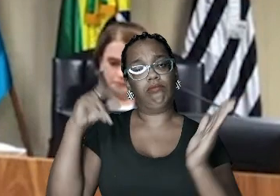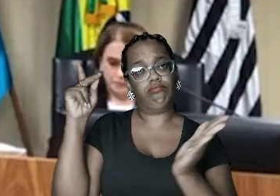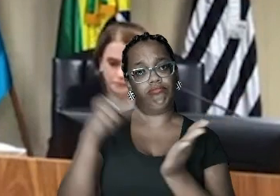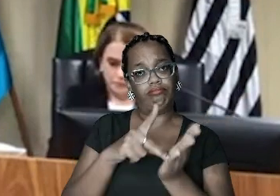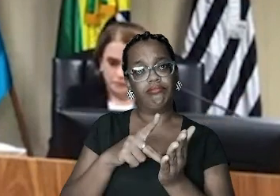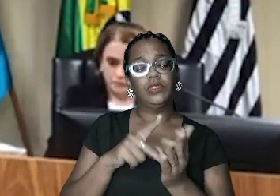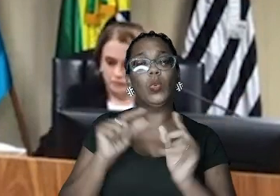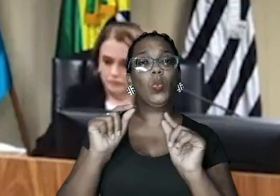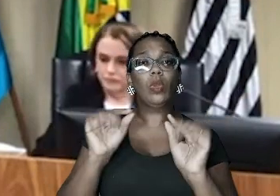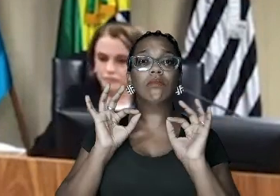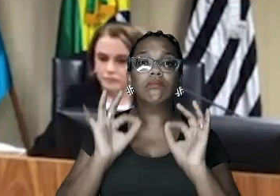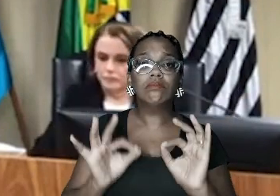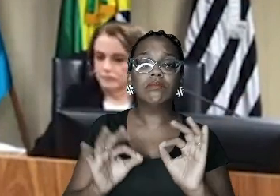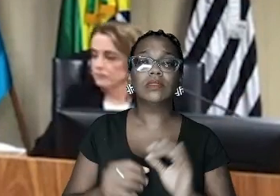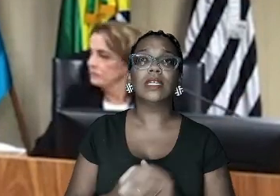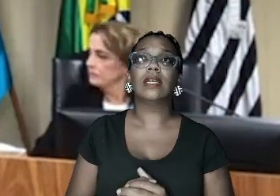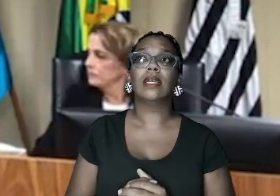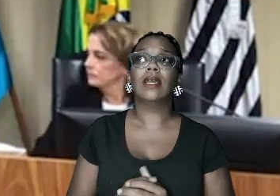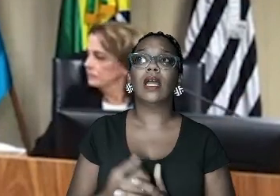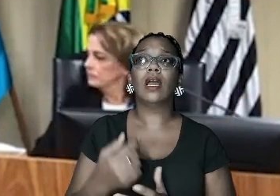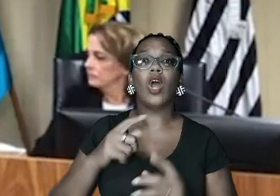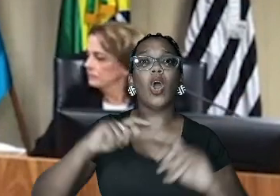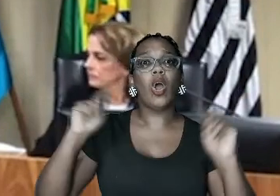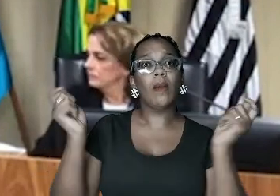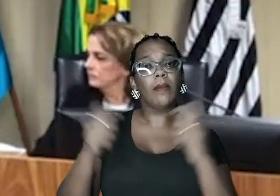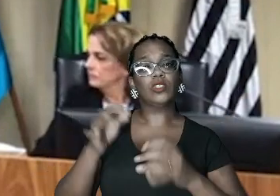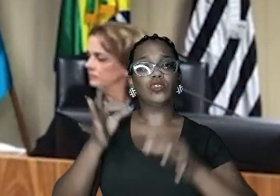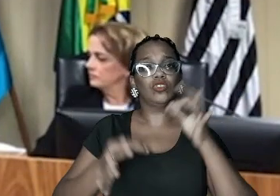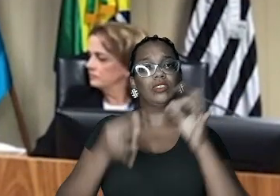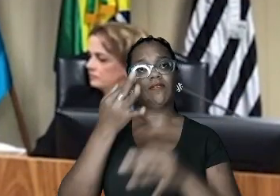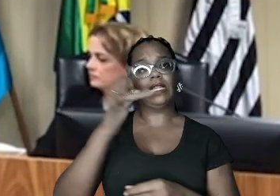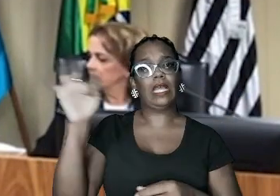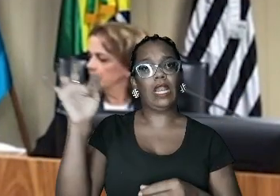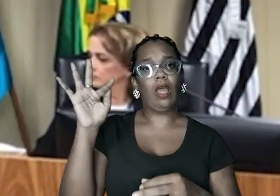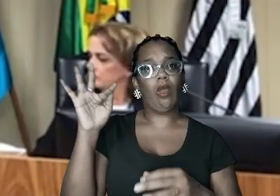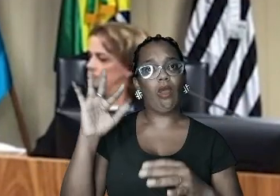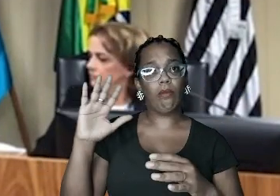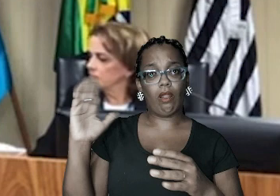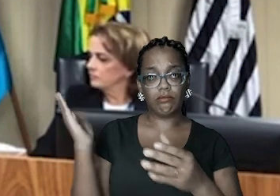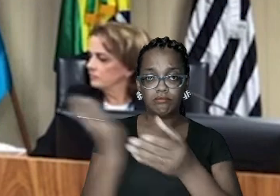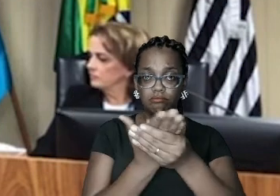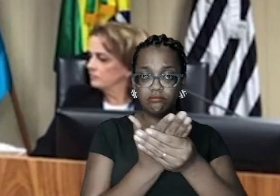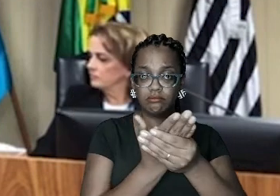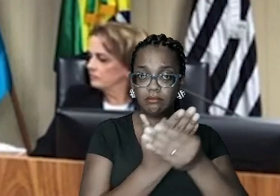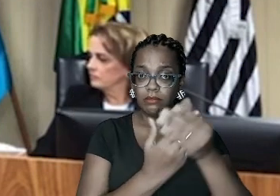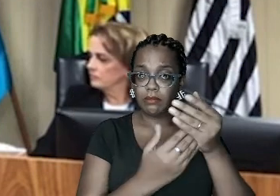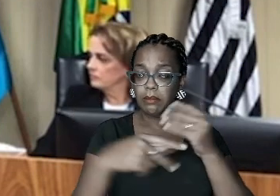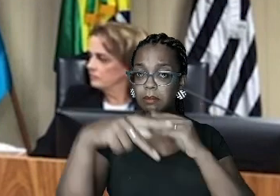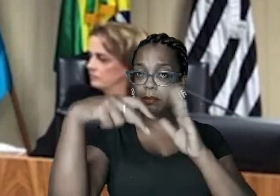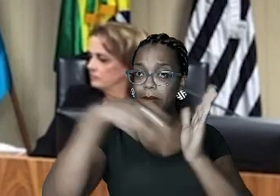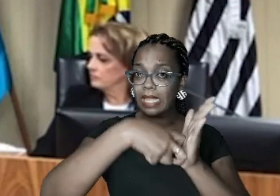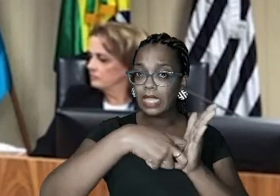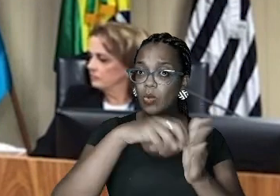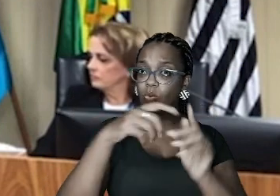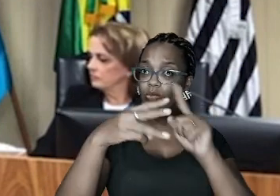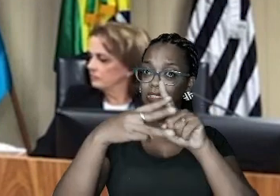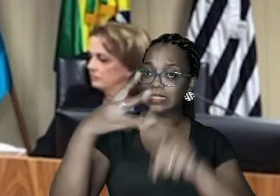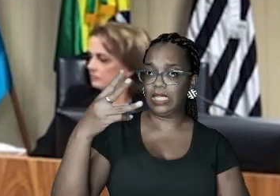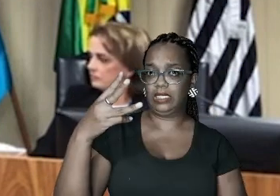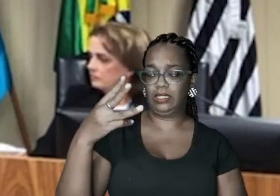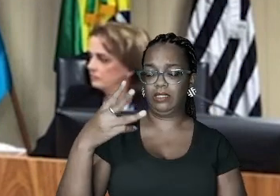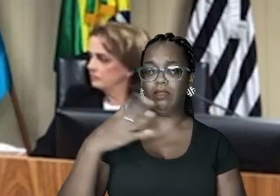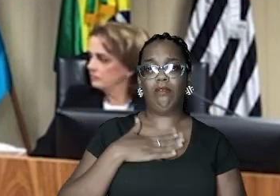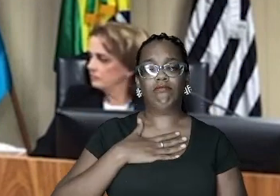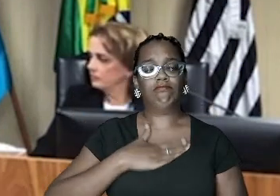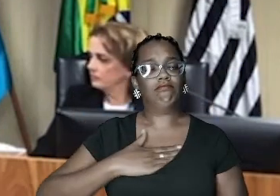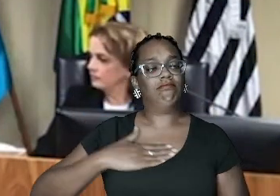definitiva A competência da Justiça Federal para processar do ponto de vista penal esses três eleitos aí portanto a minha enorme felicidade